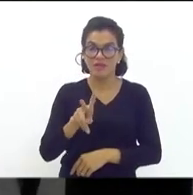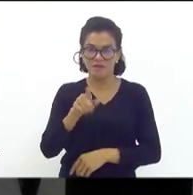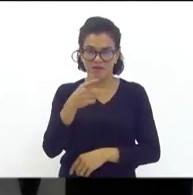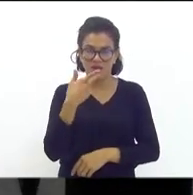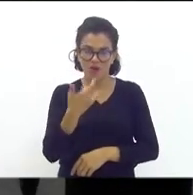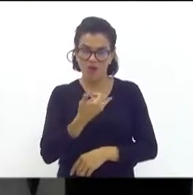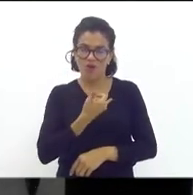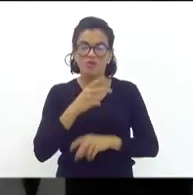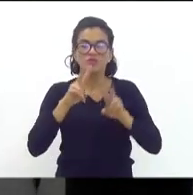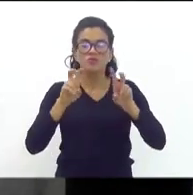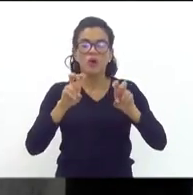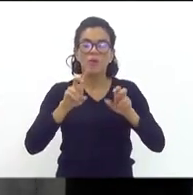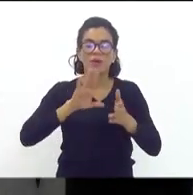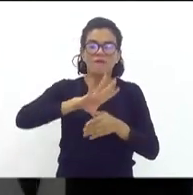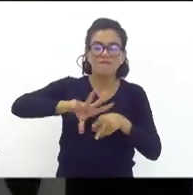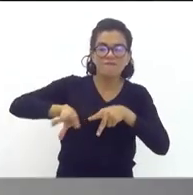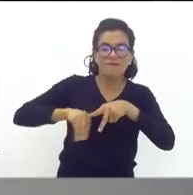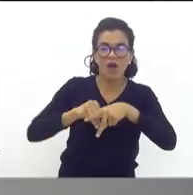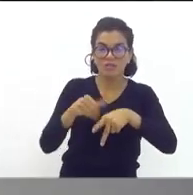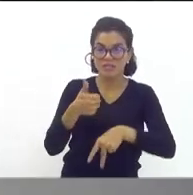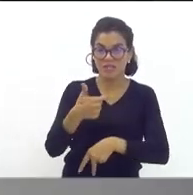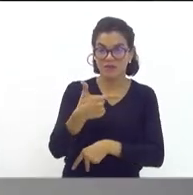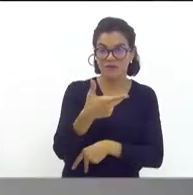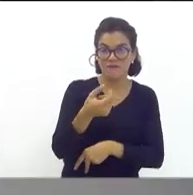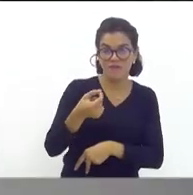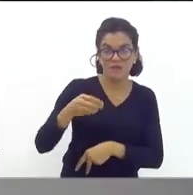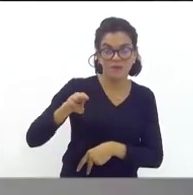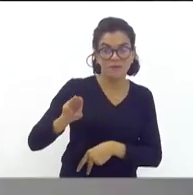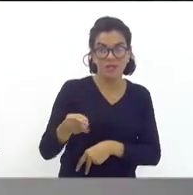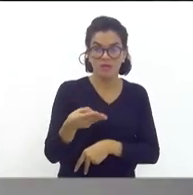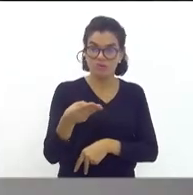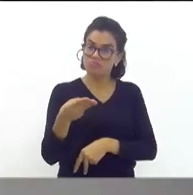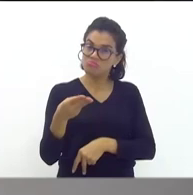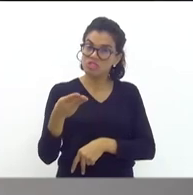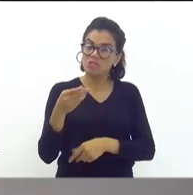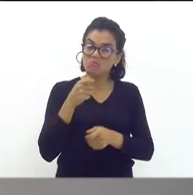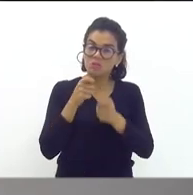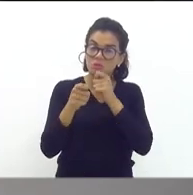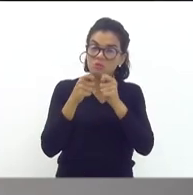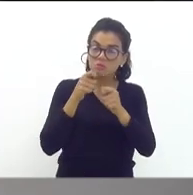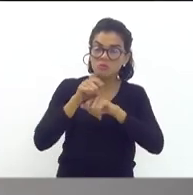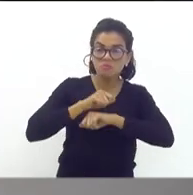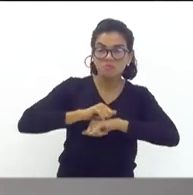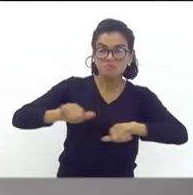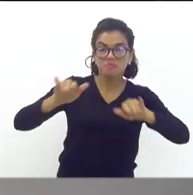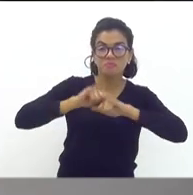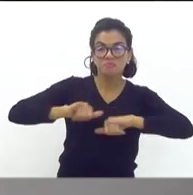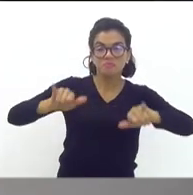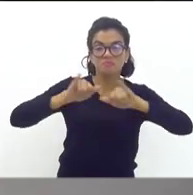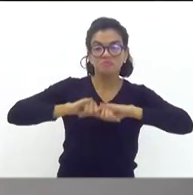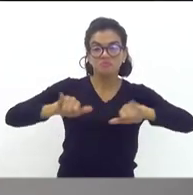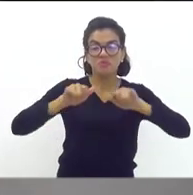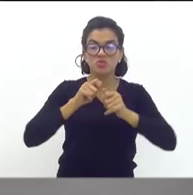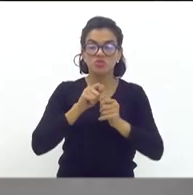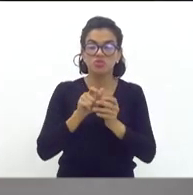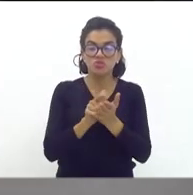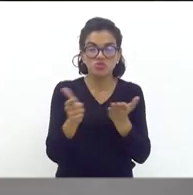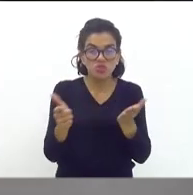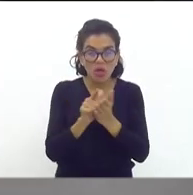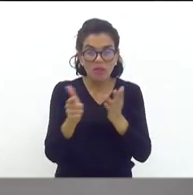de fraude de 120 milhões no início era notícias que foram veiculados no no em jornais